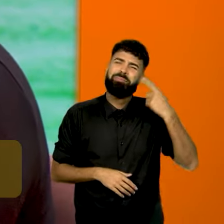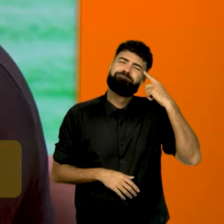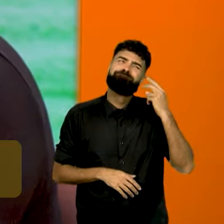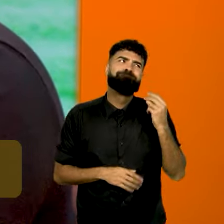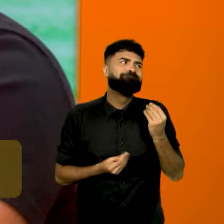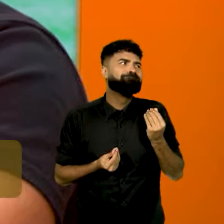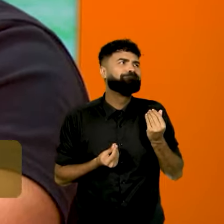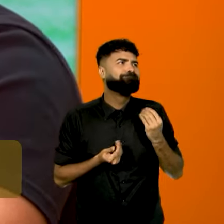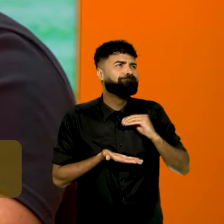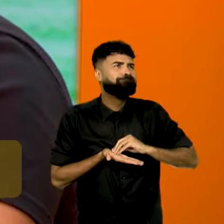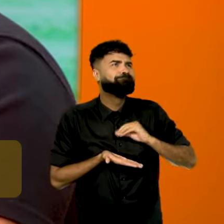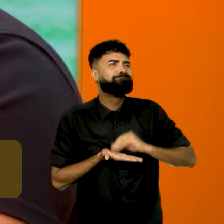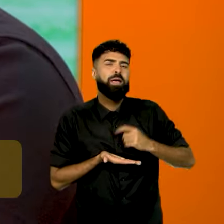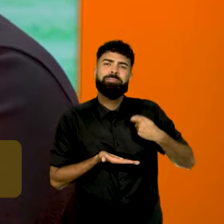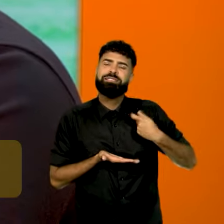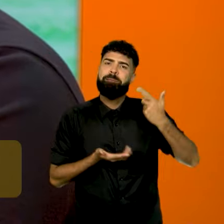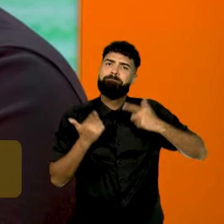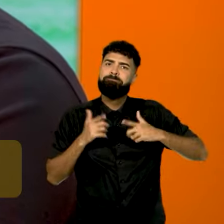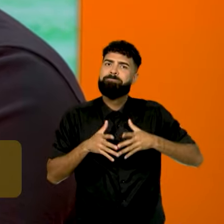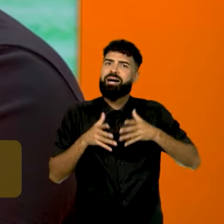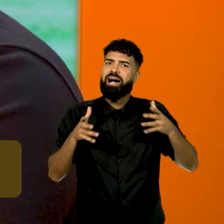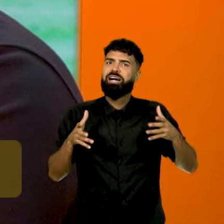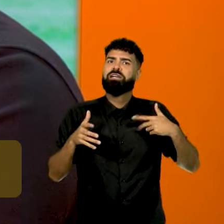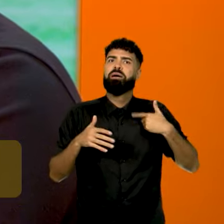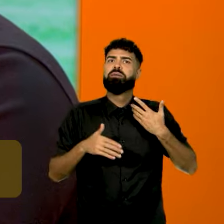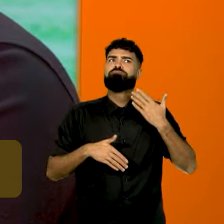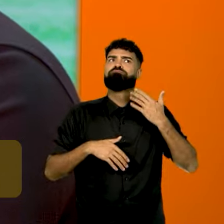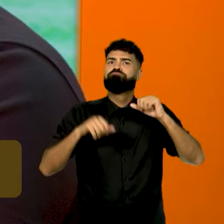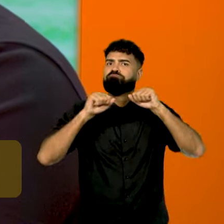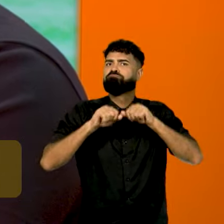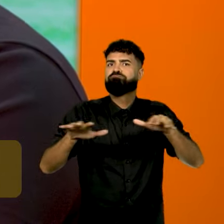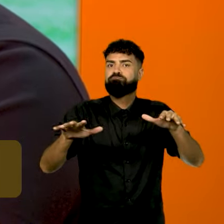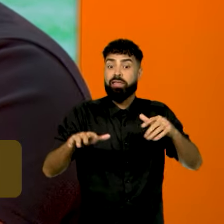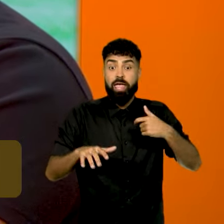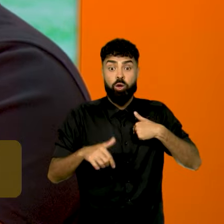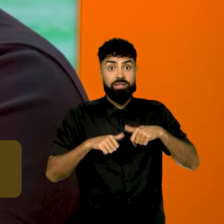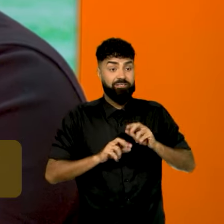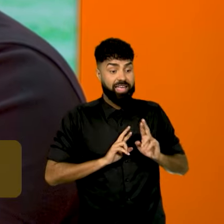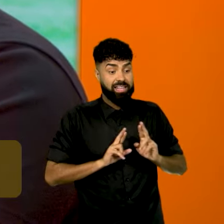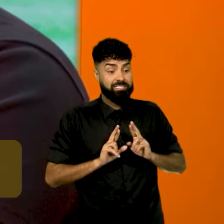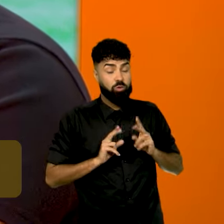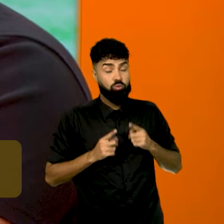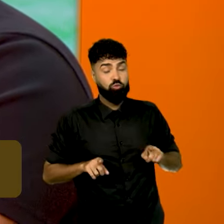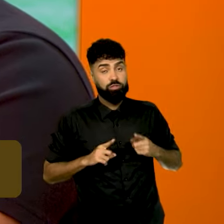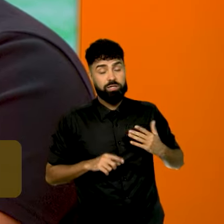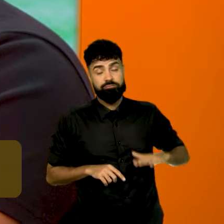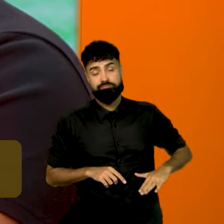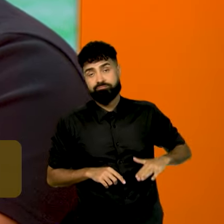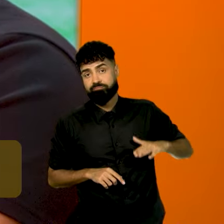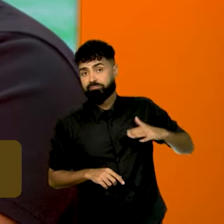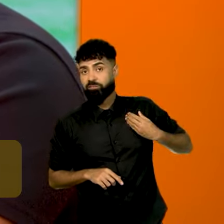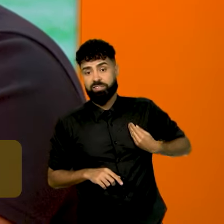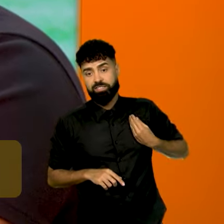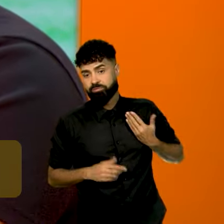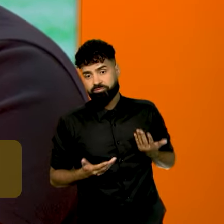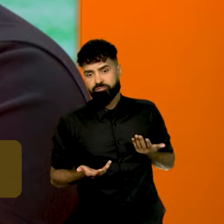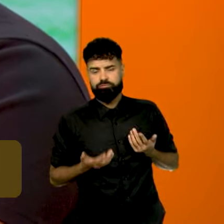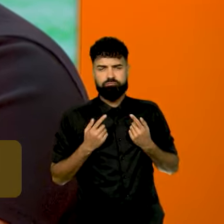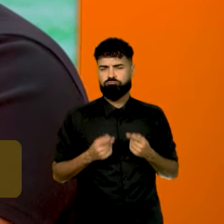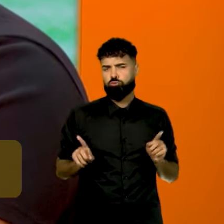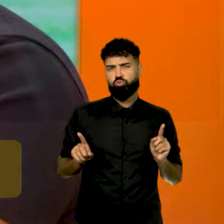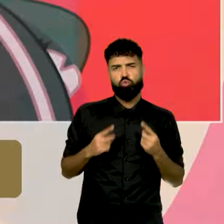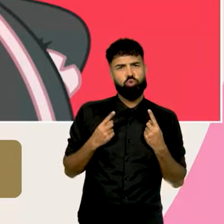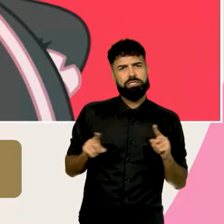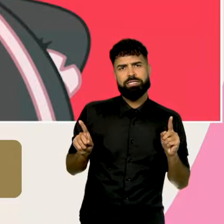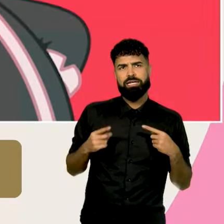coisa a mais para expandir ainda mais o universo do Bita. E como eu tinha essa relação com a música, e a música para